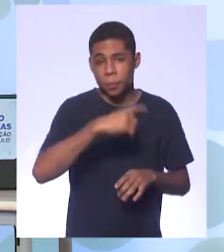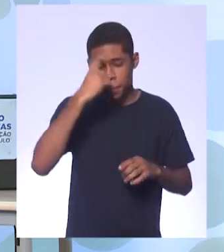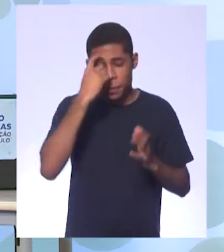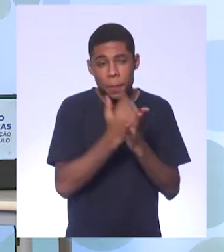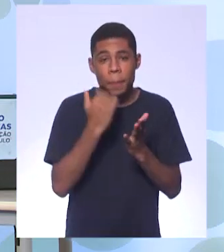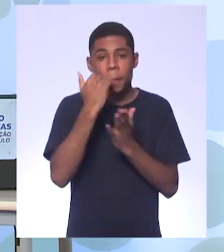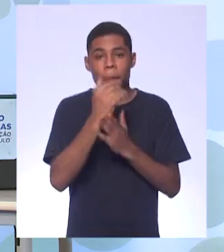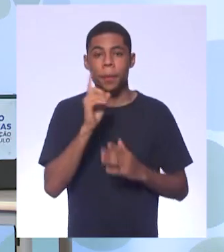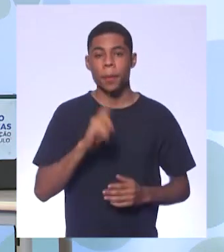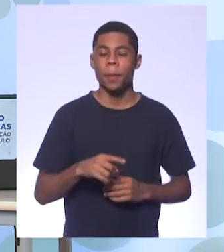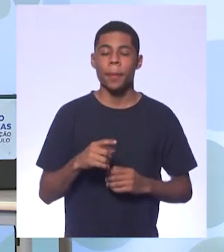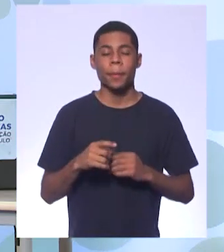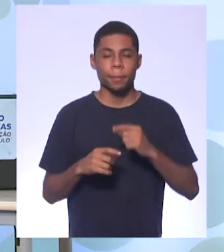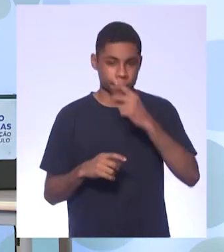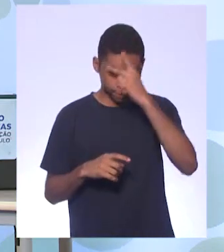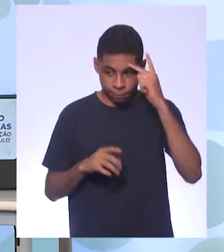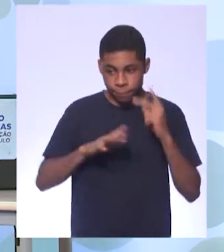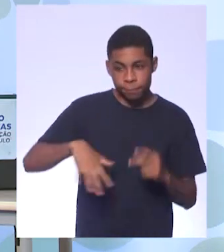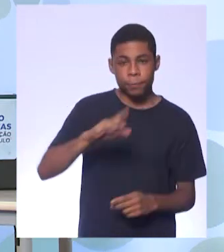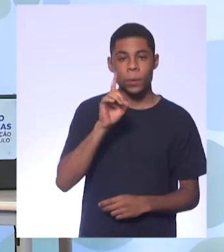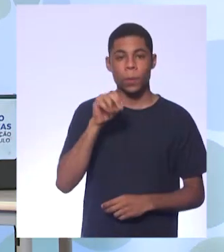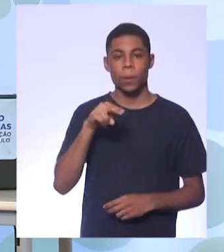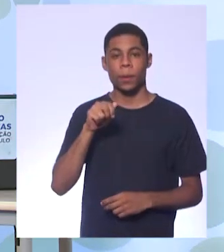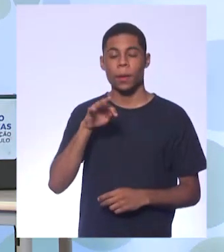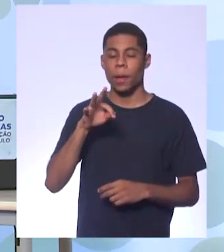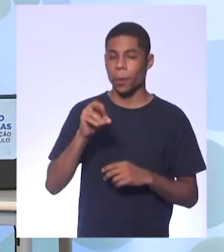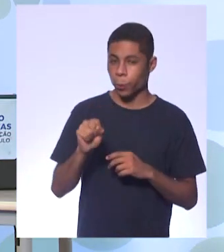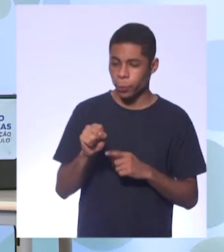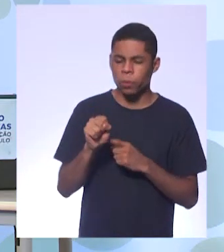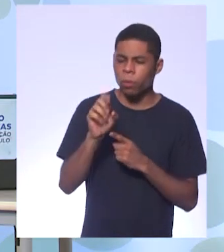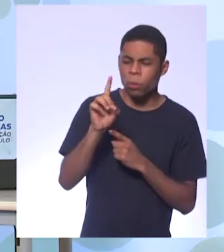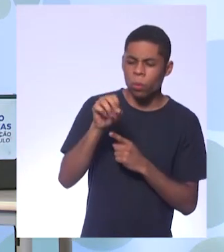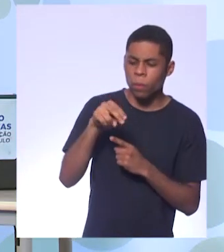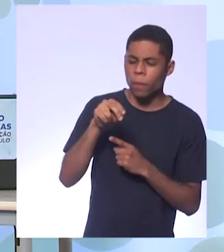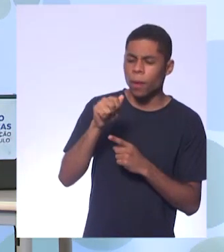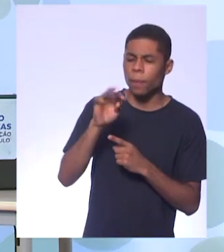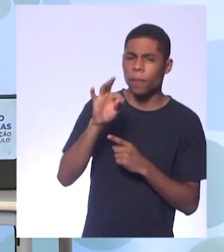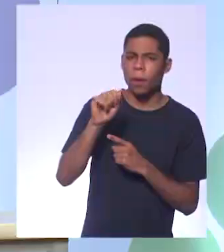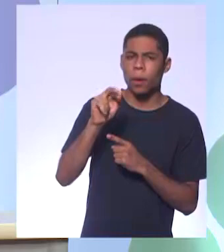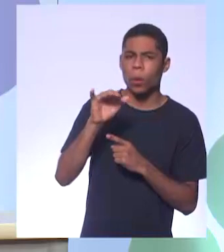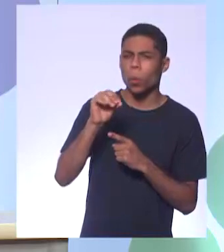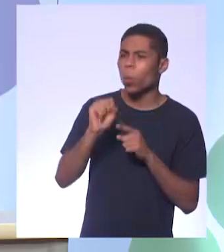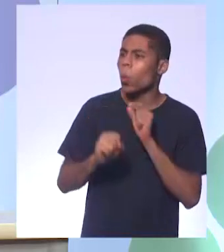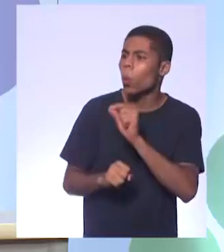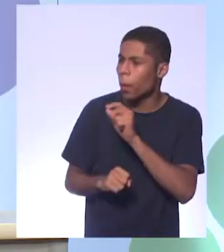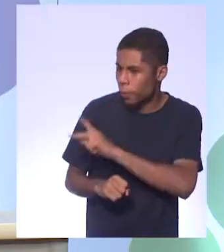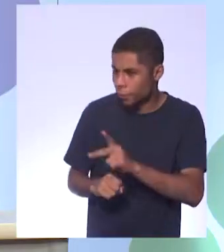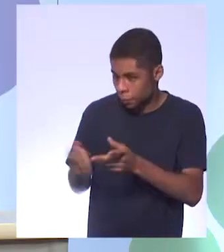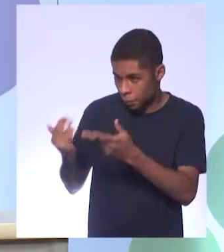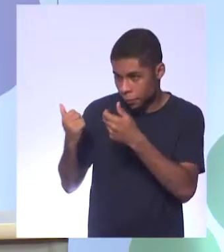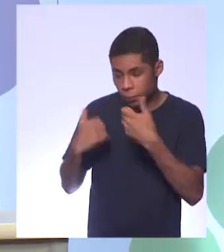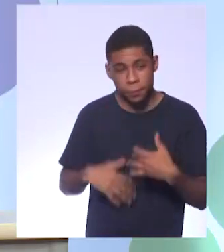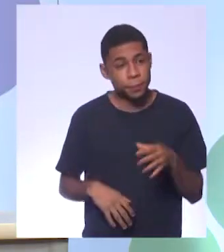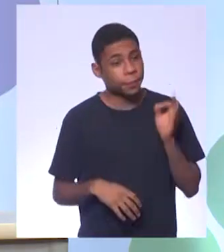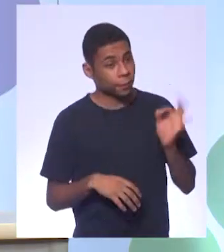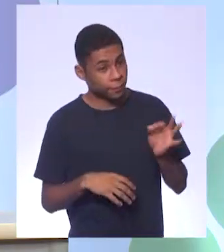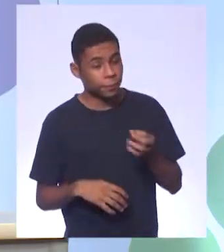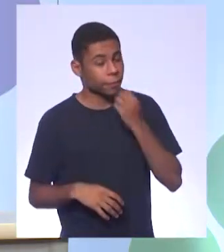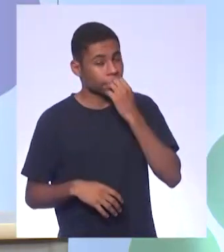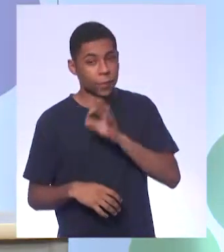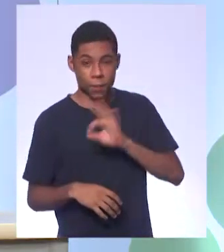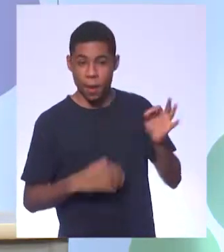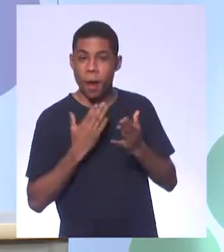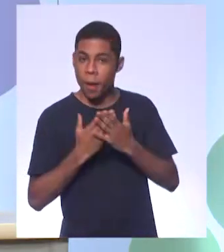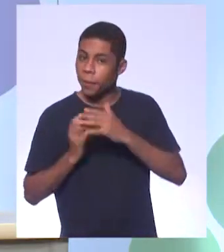de donatários. A senhora podia explicar um pouquinho a questão dos donatários para me ajudar, professora? Claro, com certeza. É uma aula interdisciplinar, né,